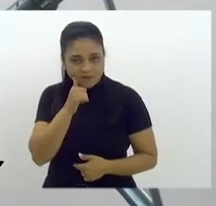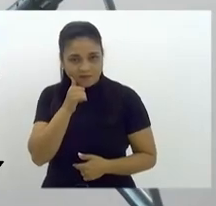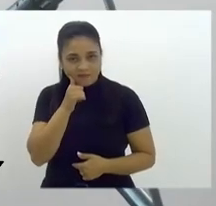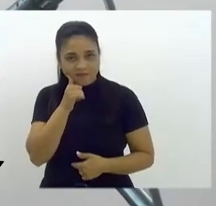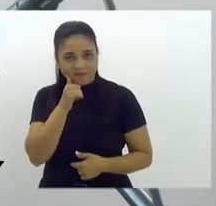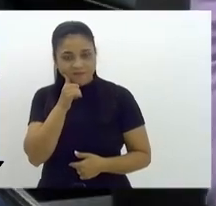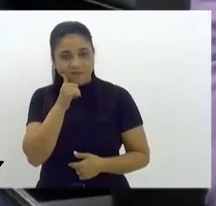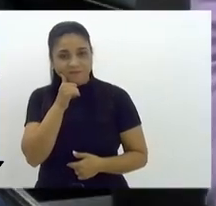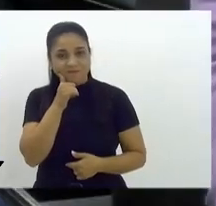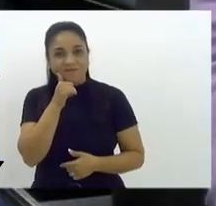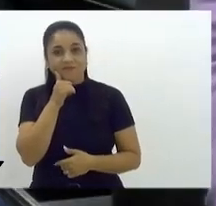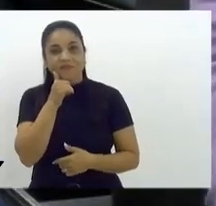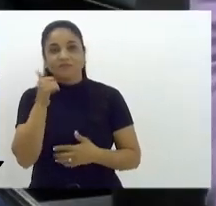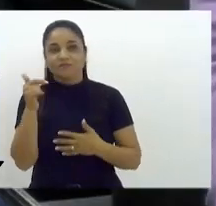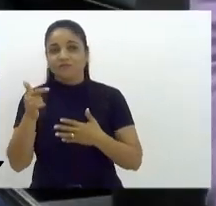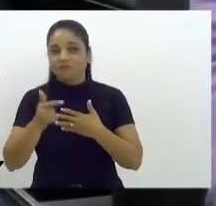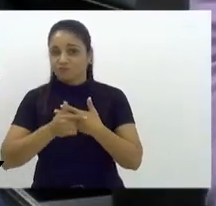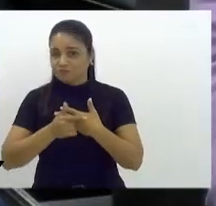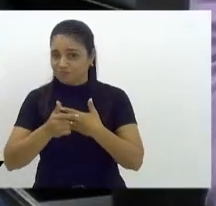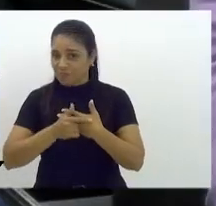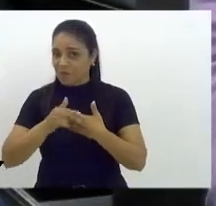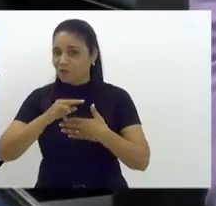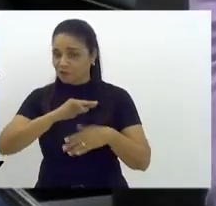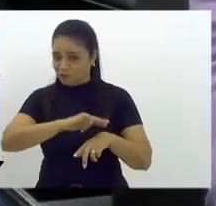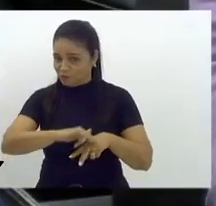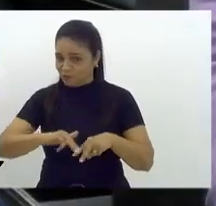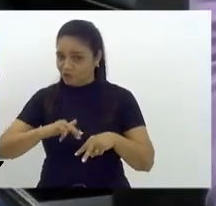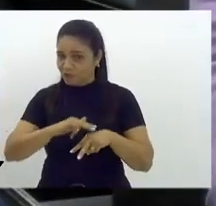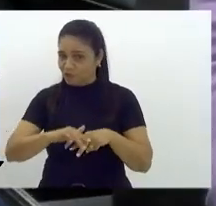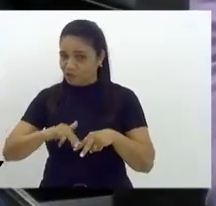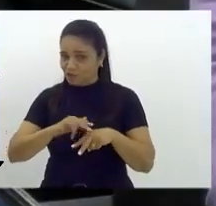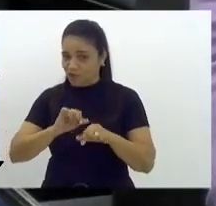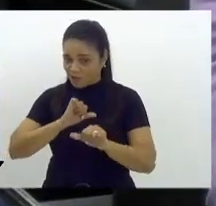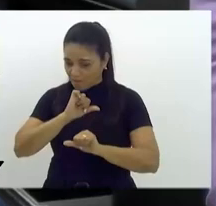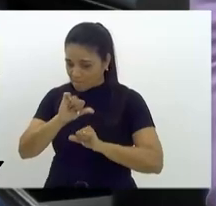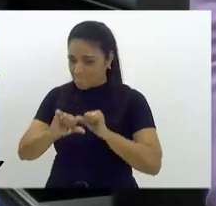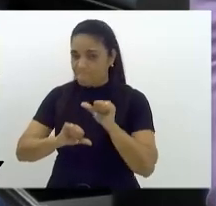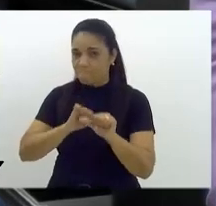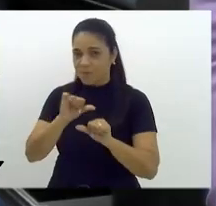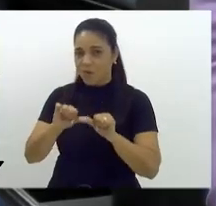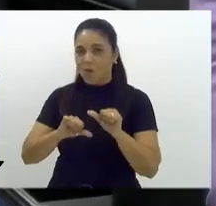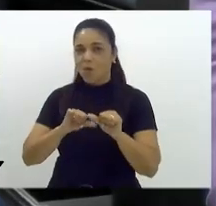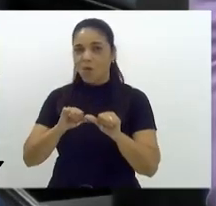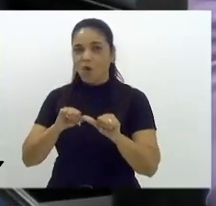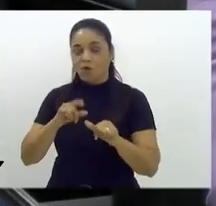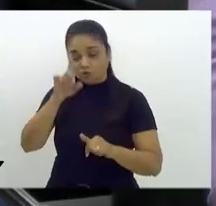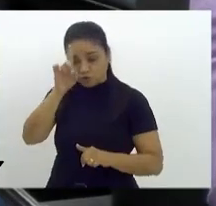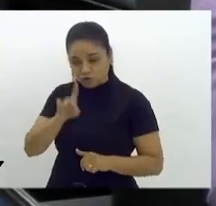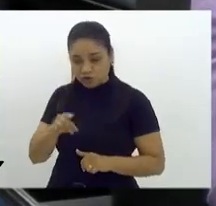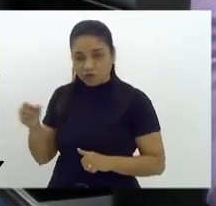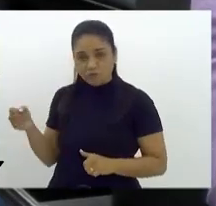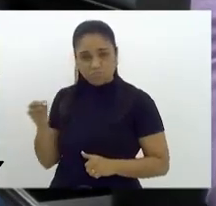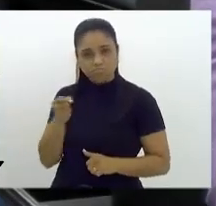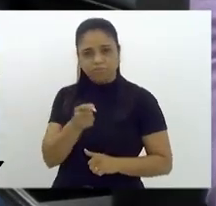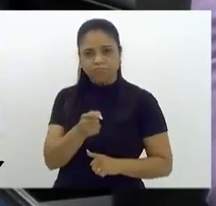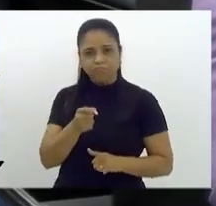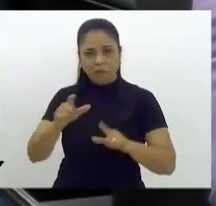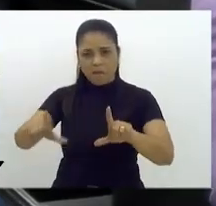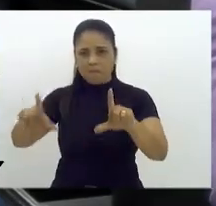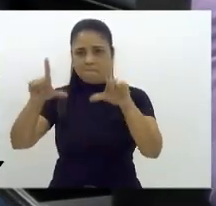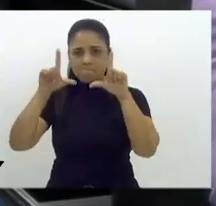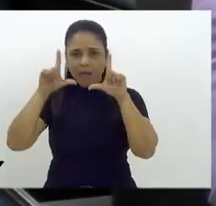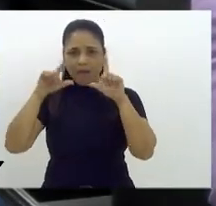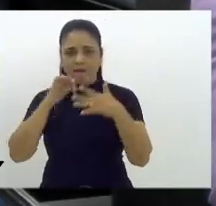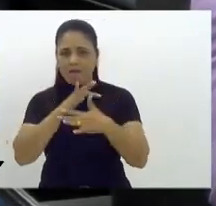salto de papel de gênero pode ser ainda mais violador ou seja ter o direito de ocupar a rede social ter o direito de fazer